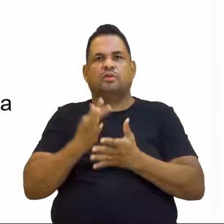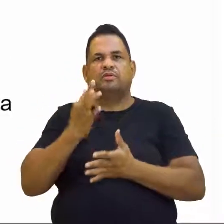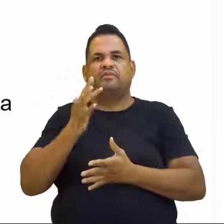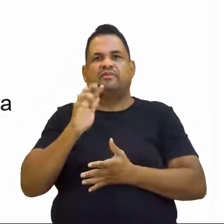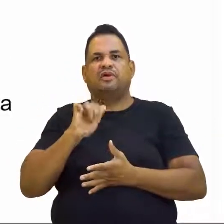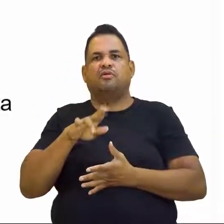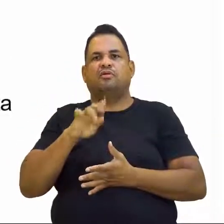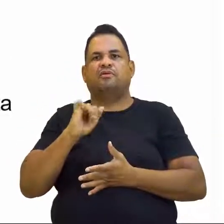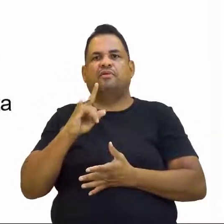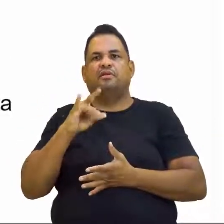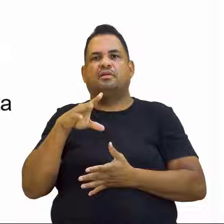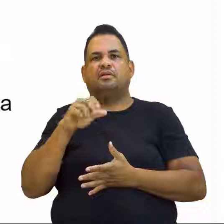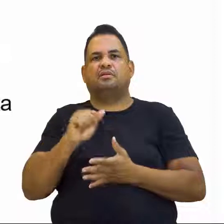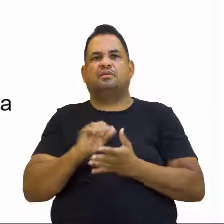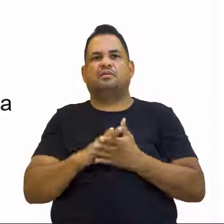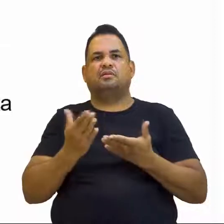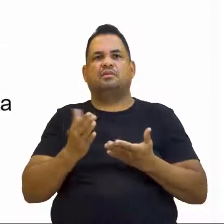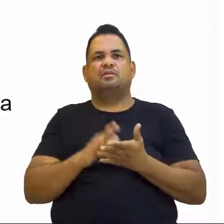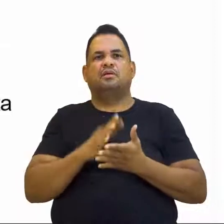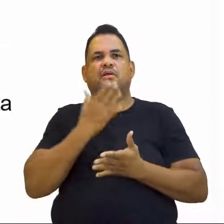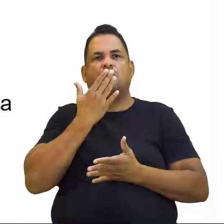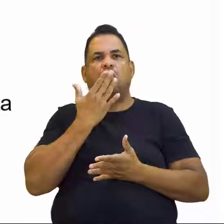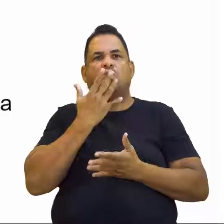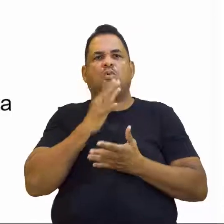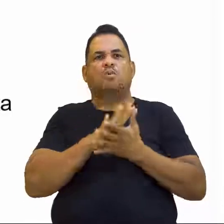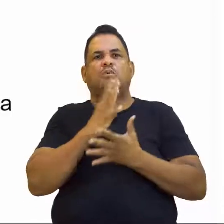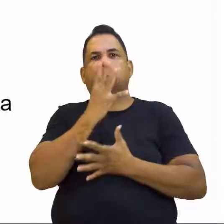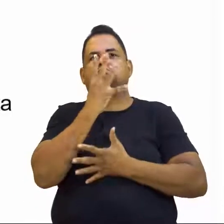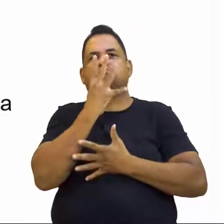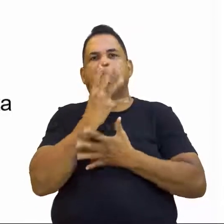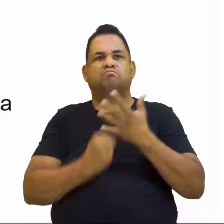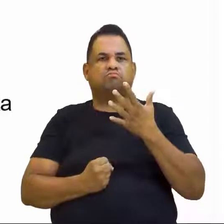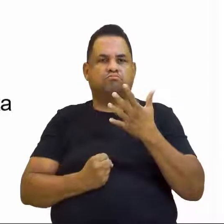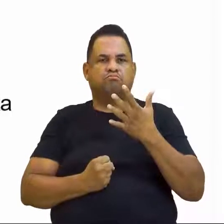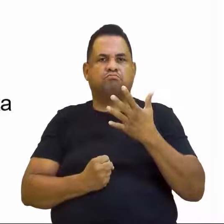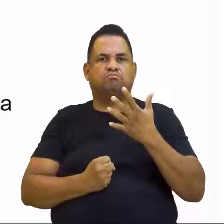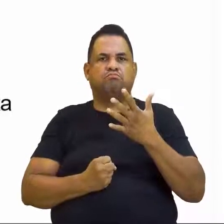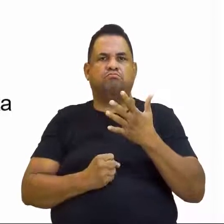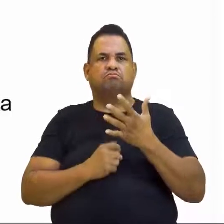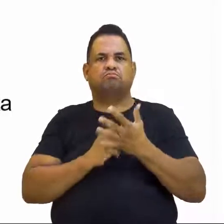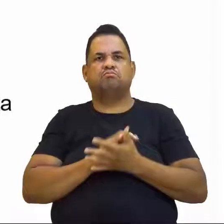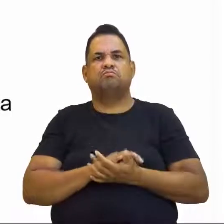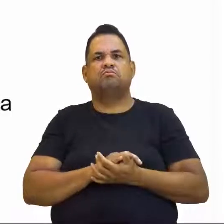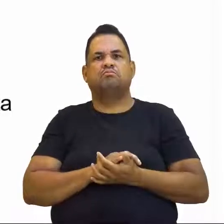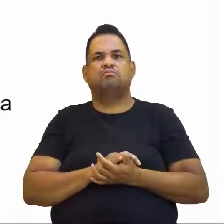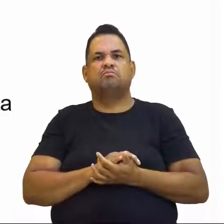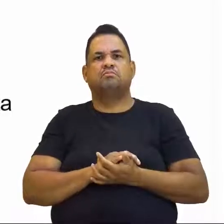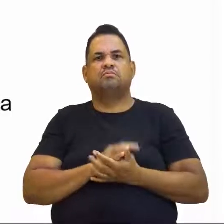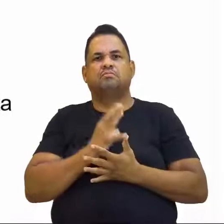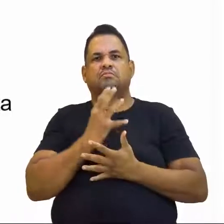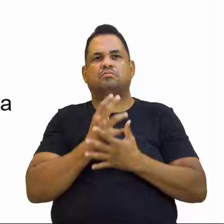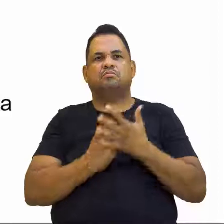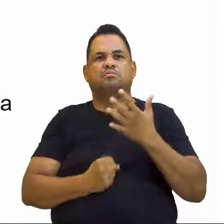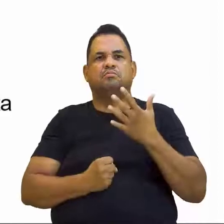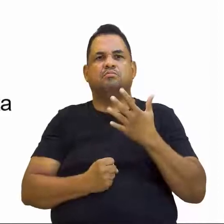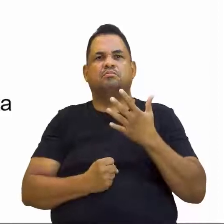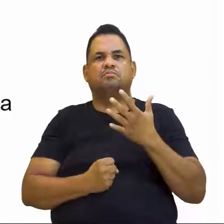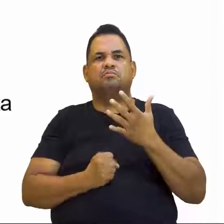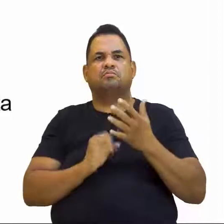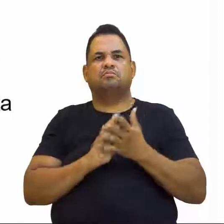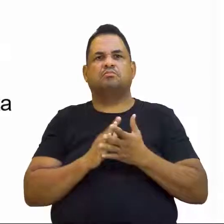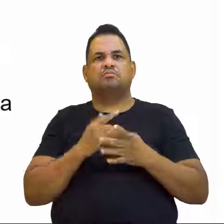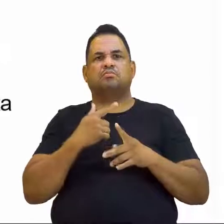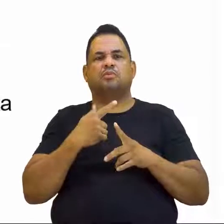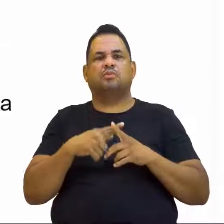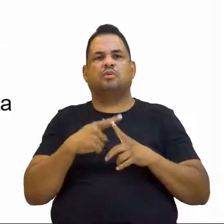é o indicador. A cor desaparece por quê? Letra A. O tecido branco reage